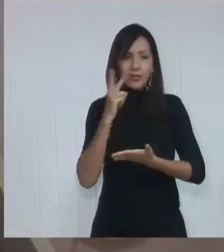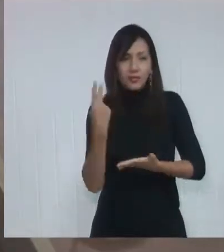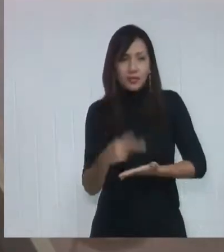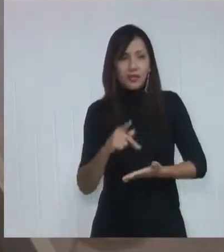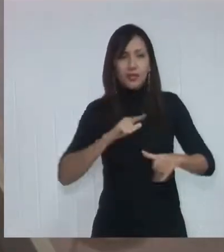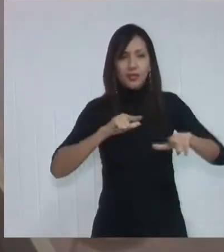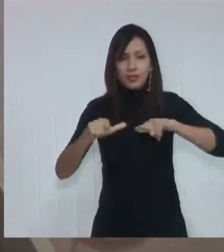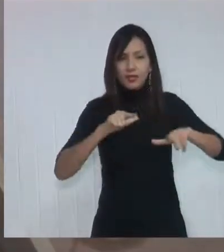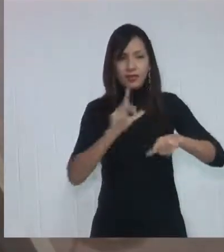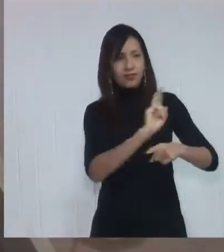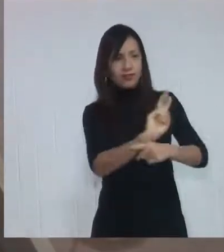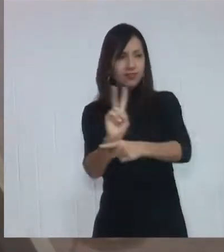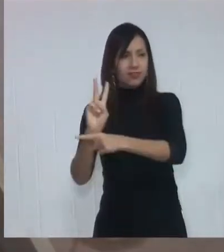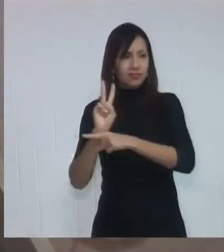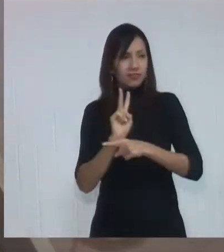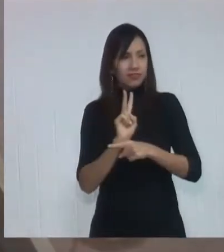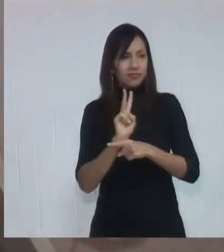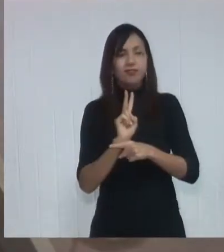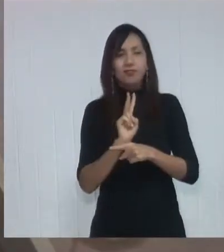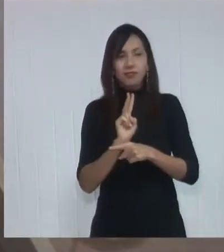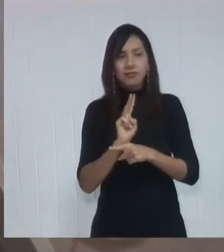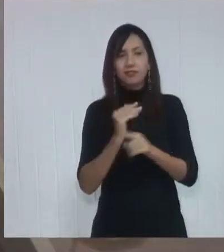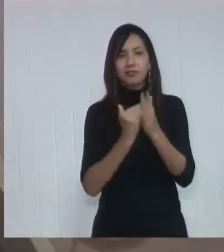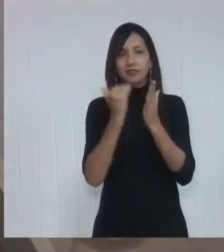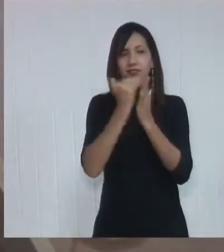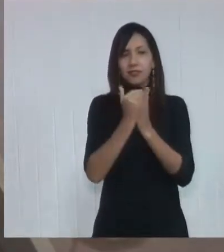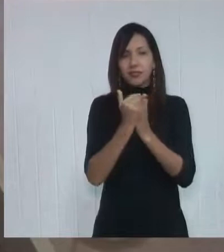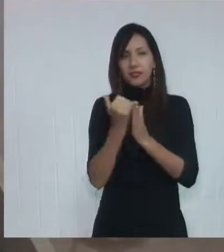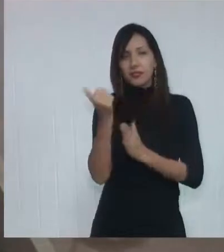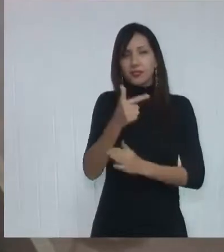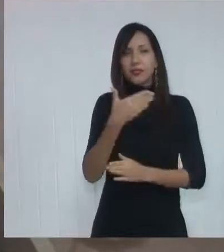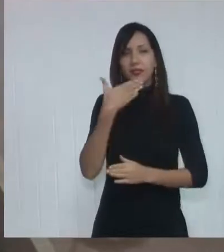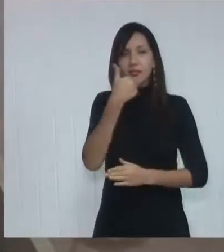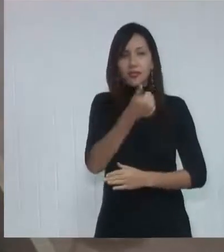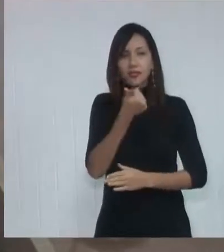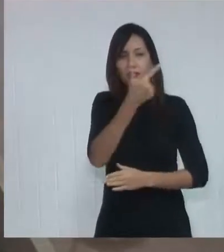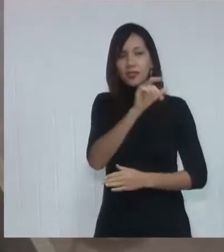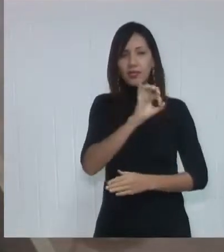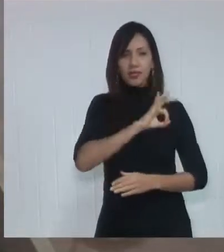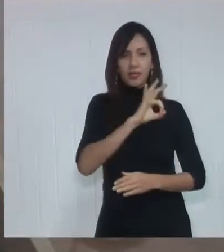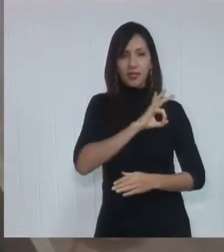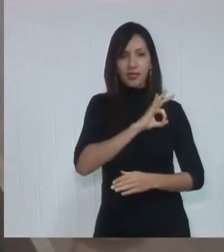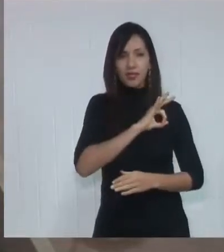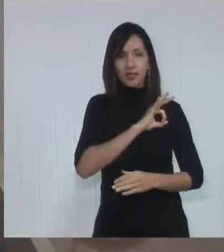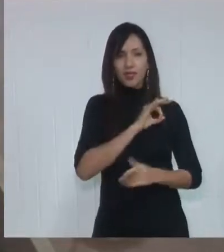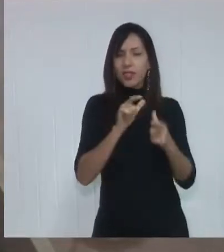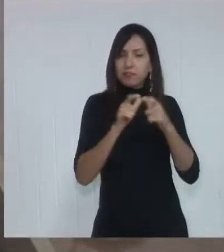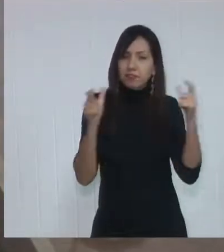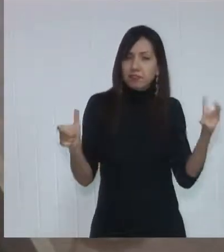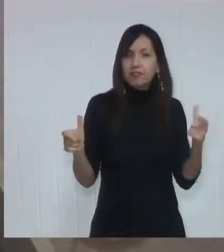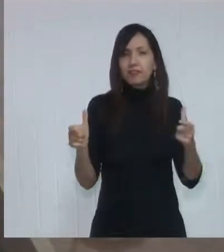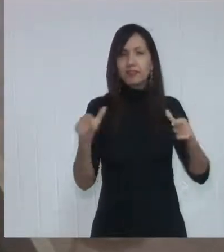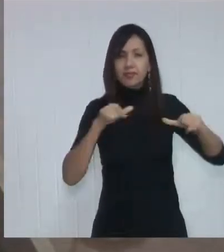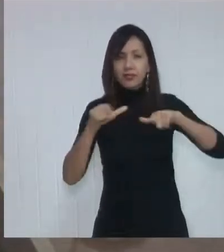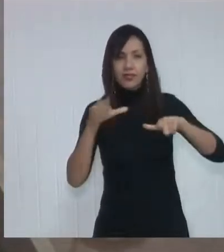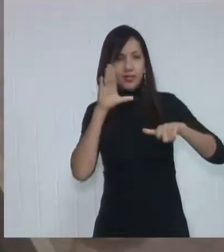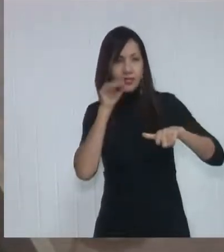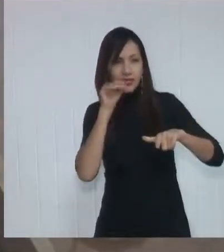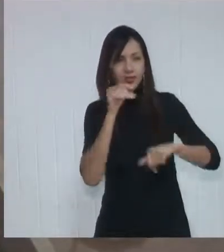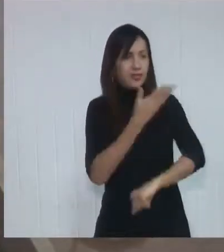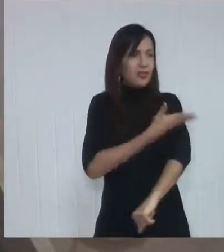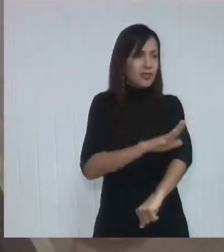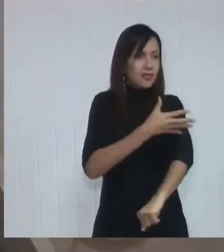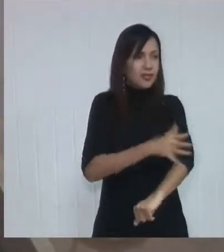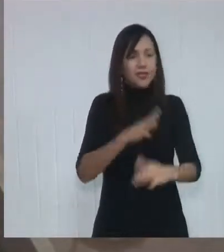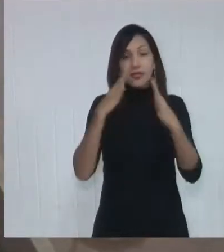de segurança da cidade, muito mais do que qualquer outro policiamento aqui, até pelo volume de funcionários, pelo treinamento, pela atenção que sempre